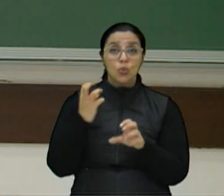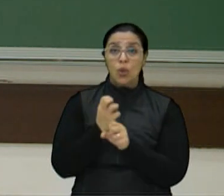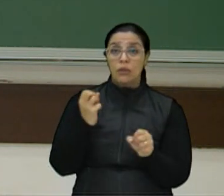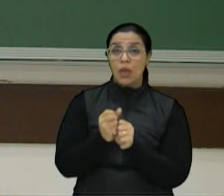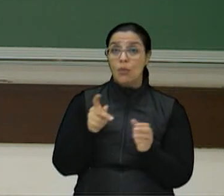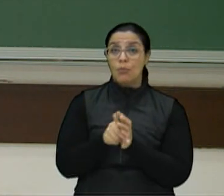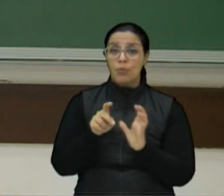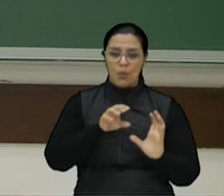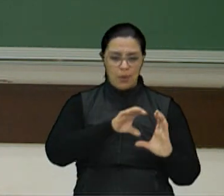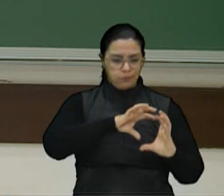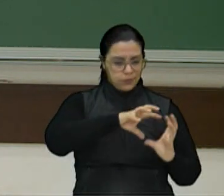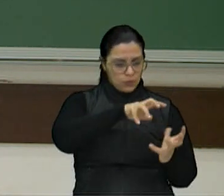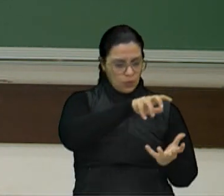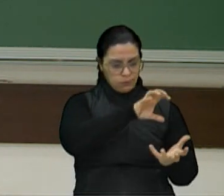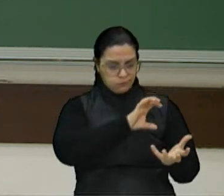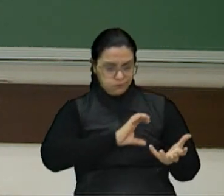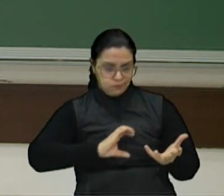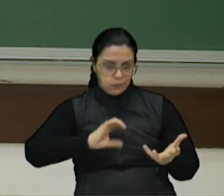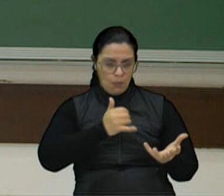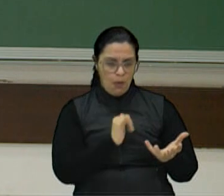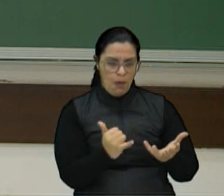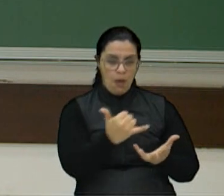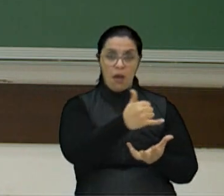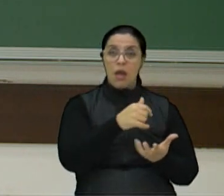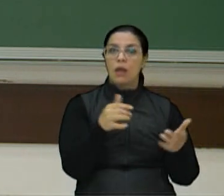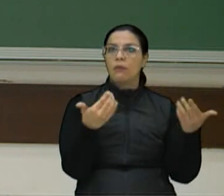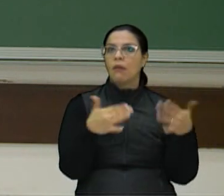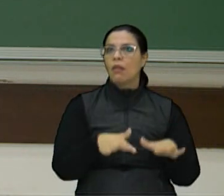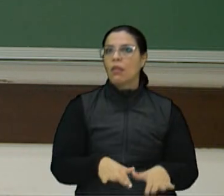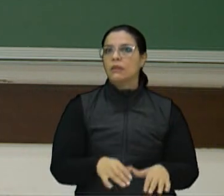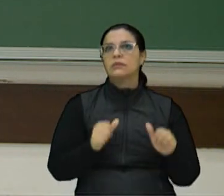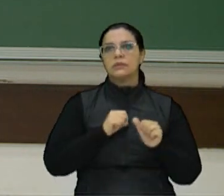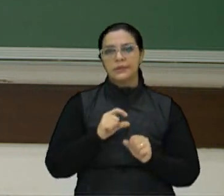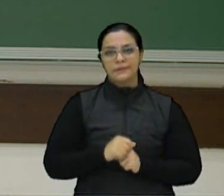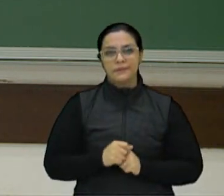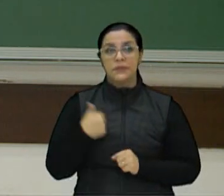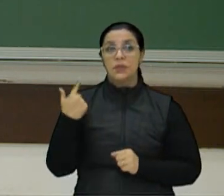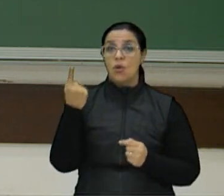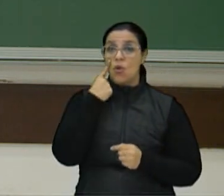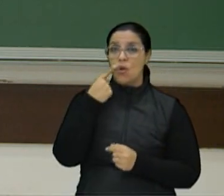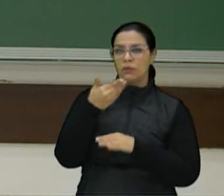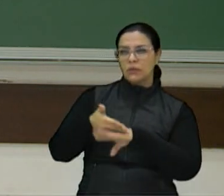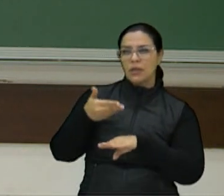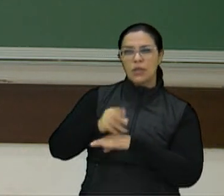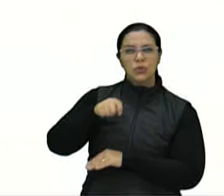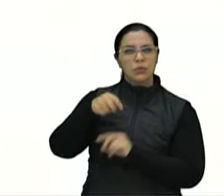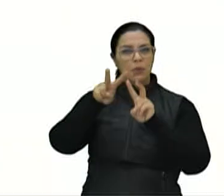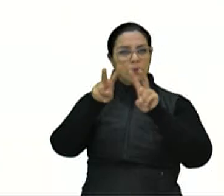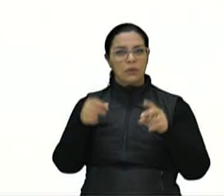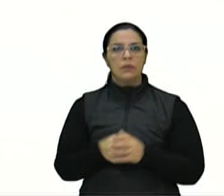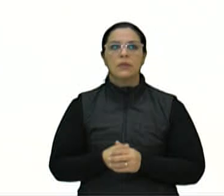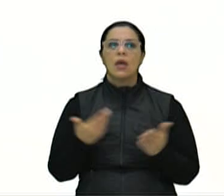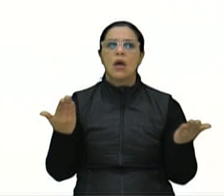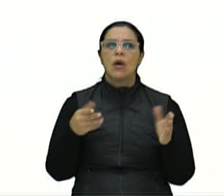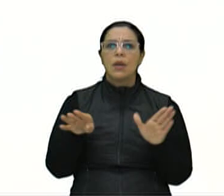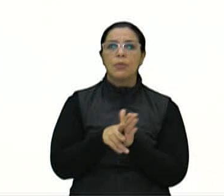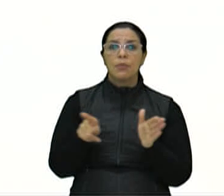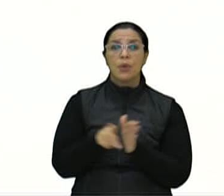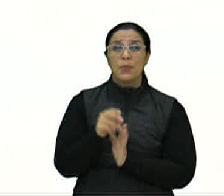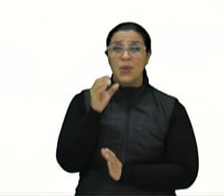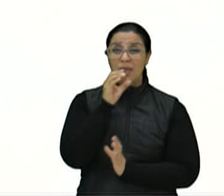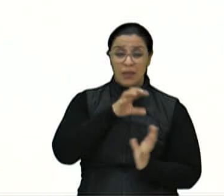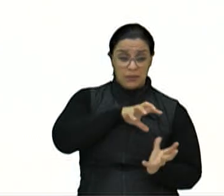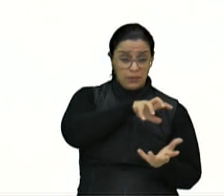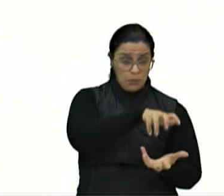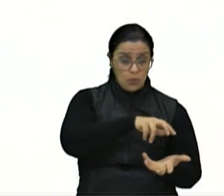de energia que precisa e o desequilíbrio que isso causa? Muito bem, vamos lá, treinar sobre isso aí, ó. O aquecimento global